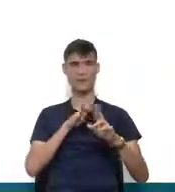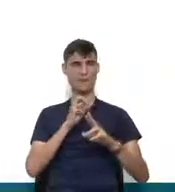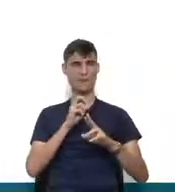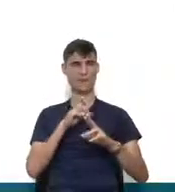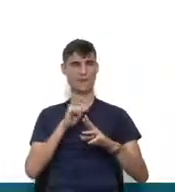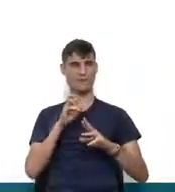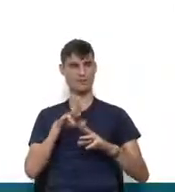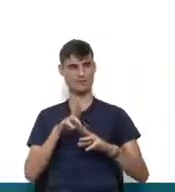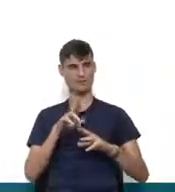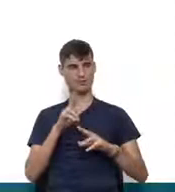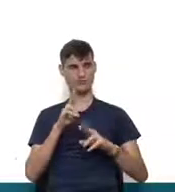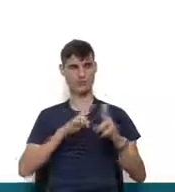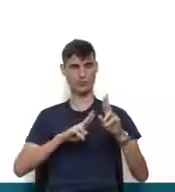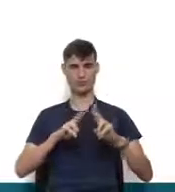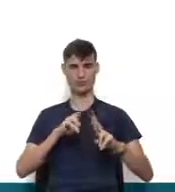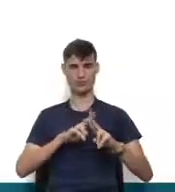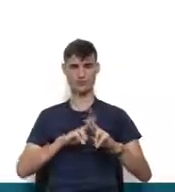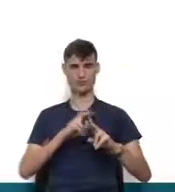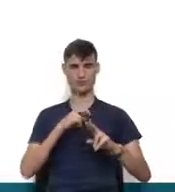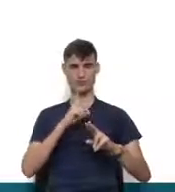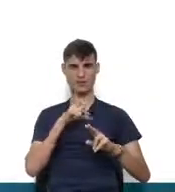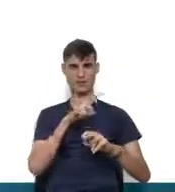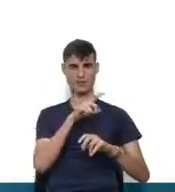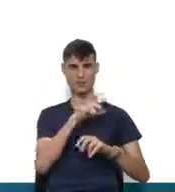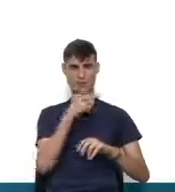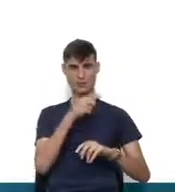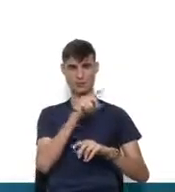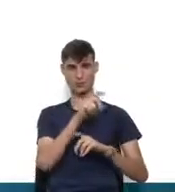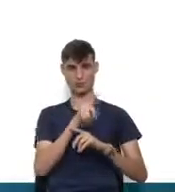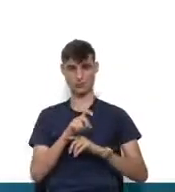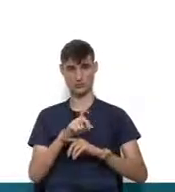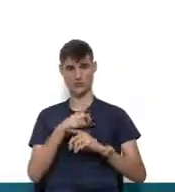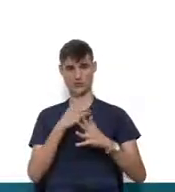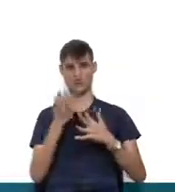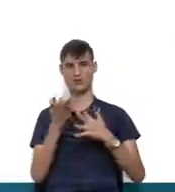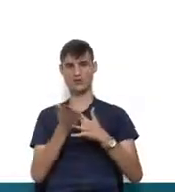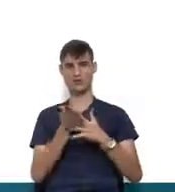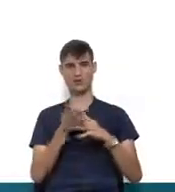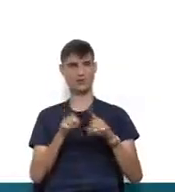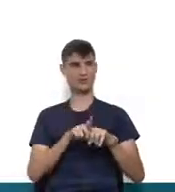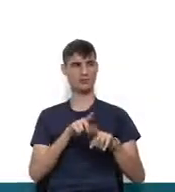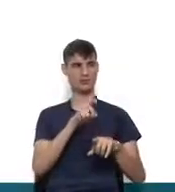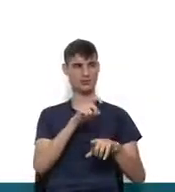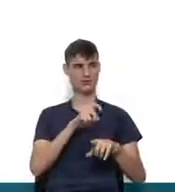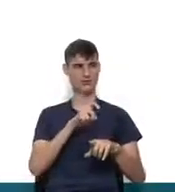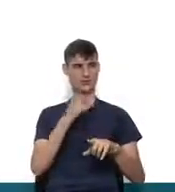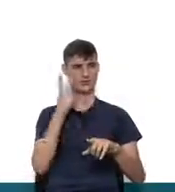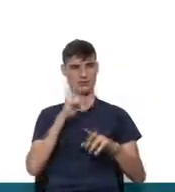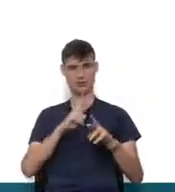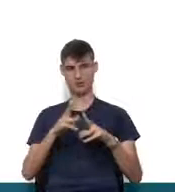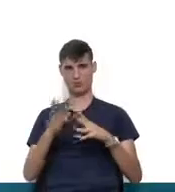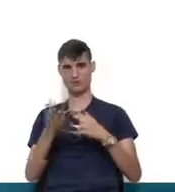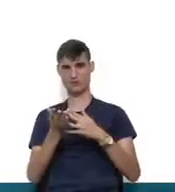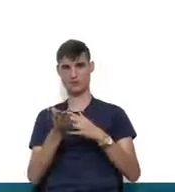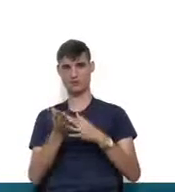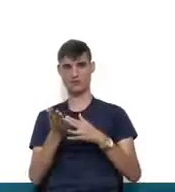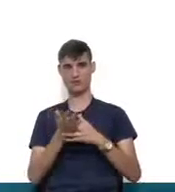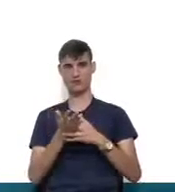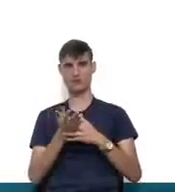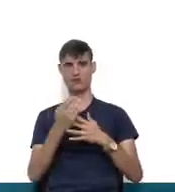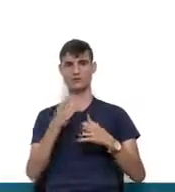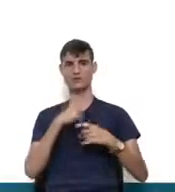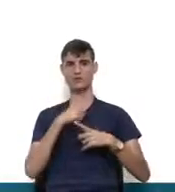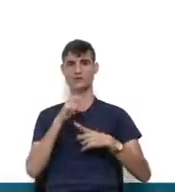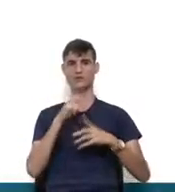seguinte, para essa função, né, que tem menos x neste intervalo e x para este outro intervalo,